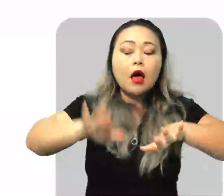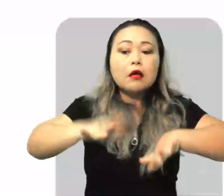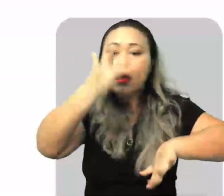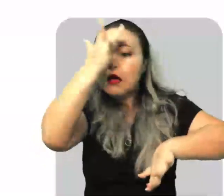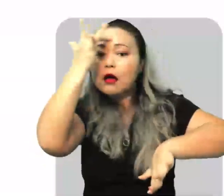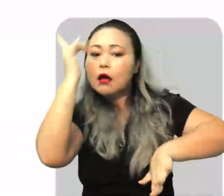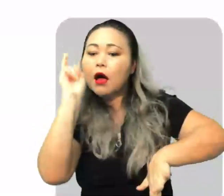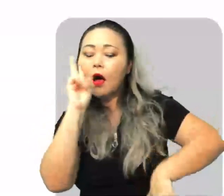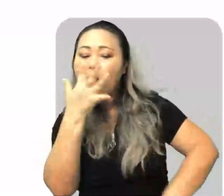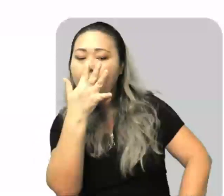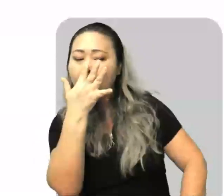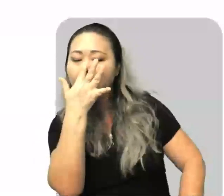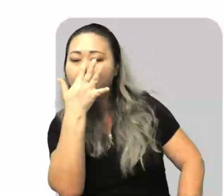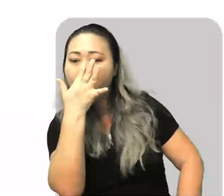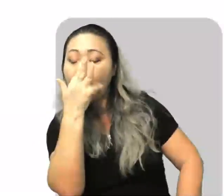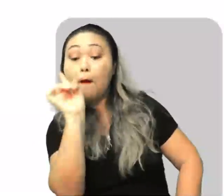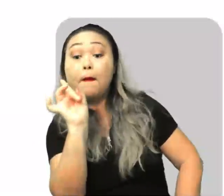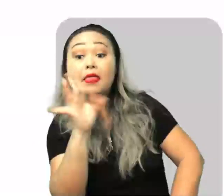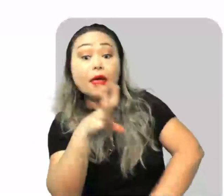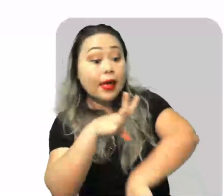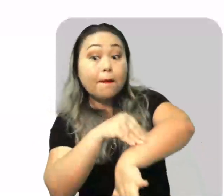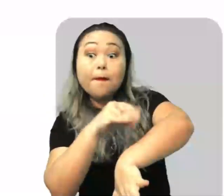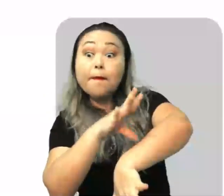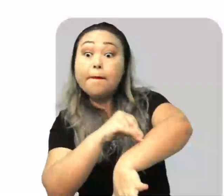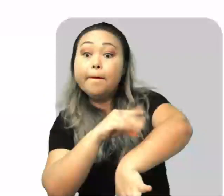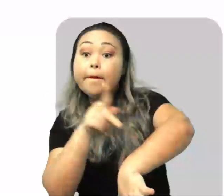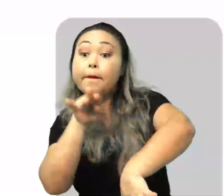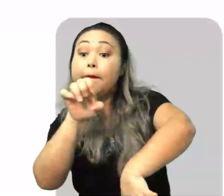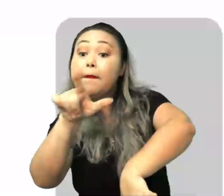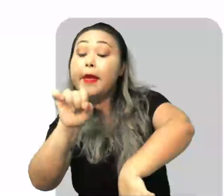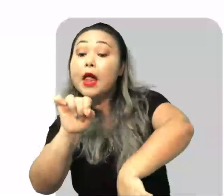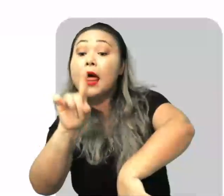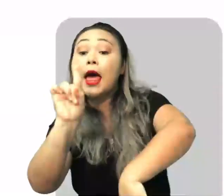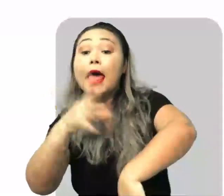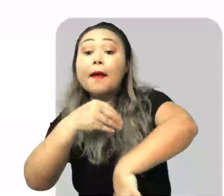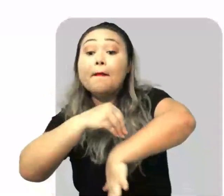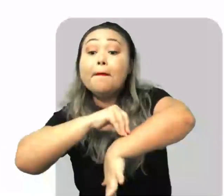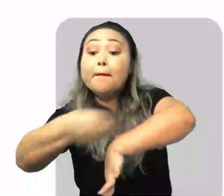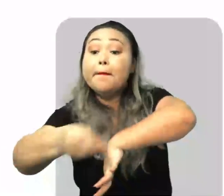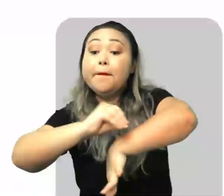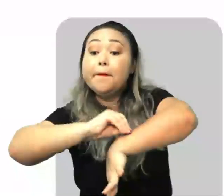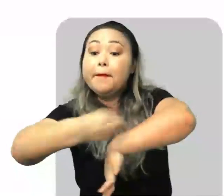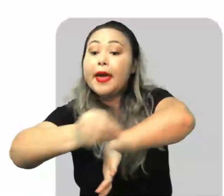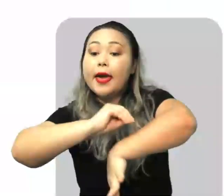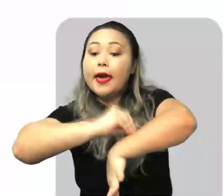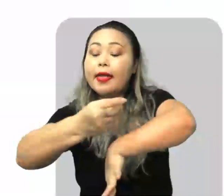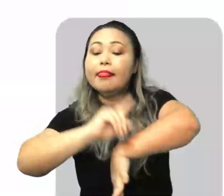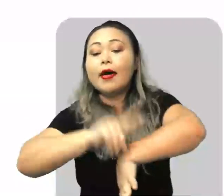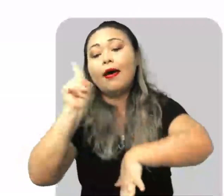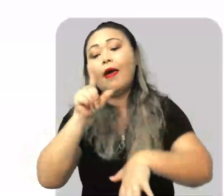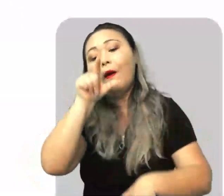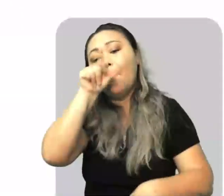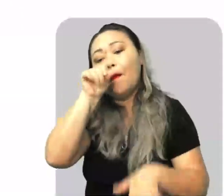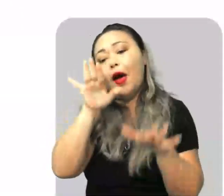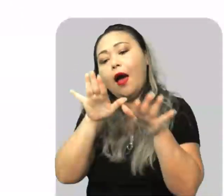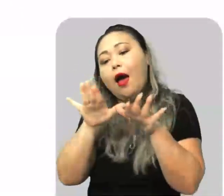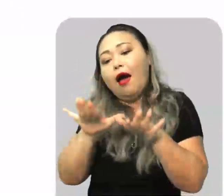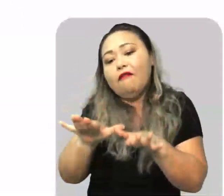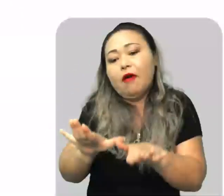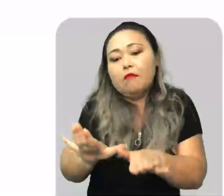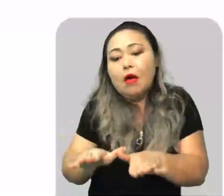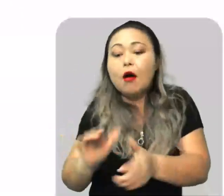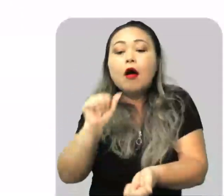que é pelo, e não é. É pena, tá? É uma ave